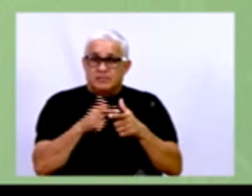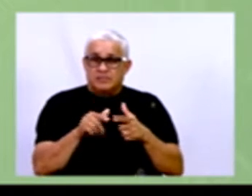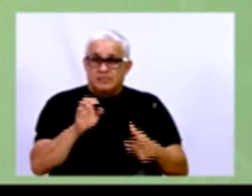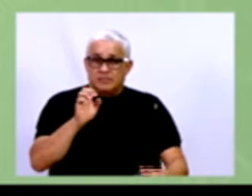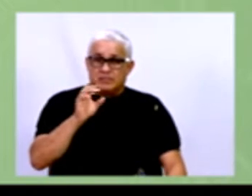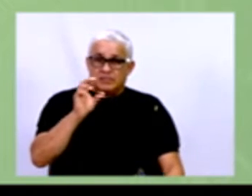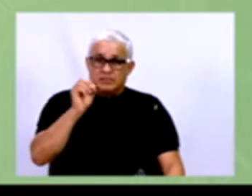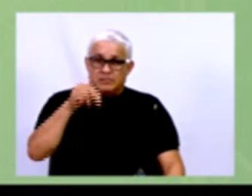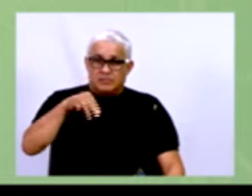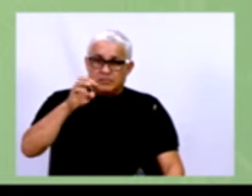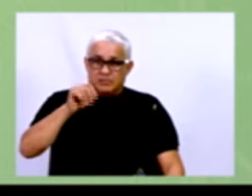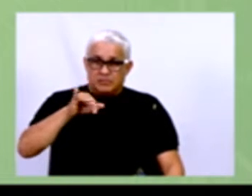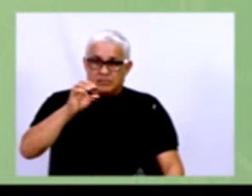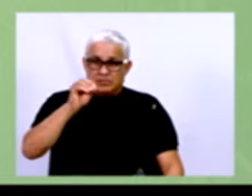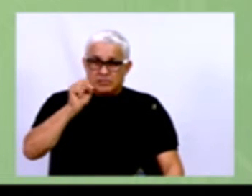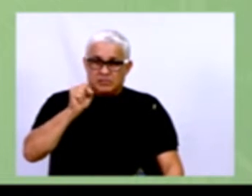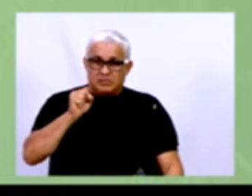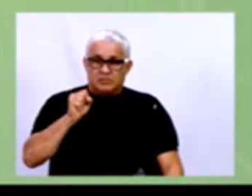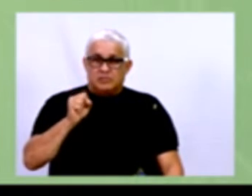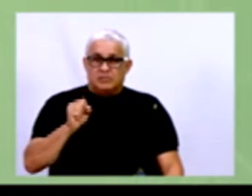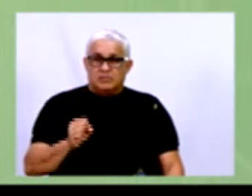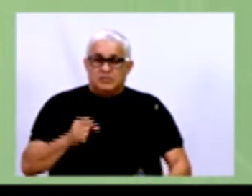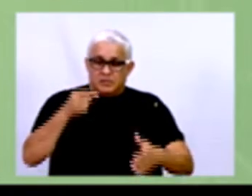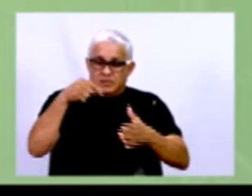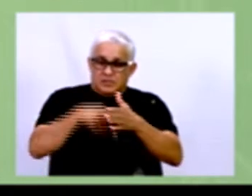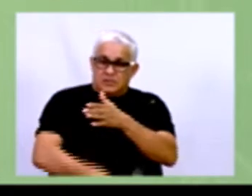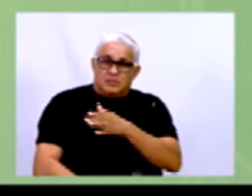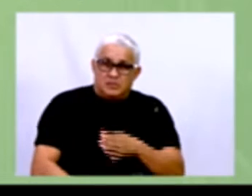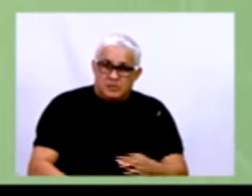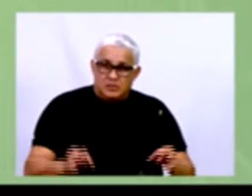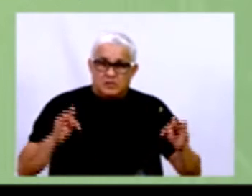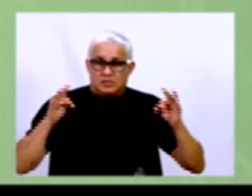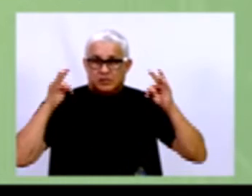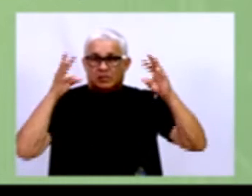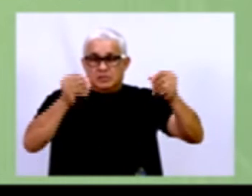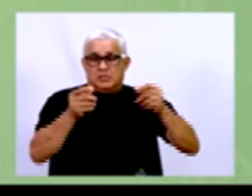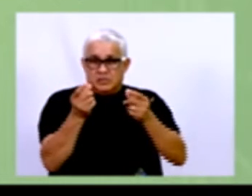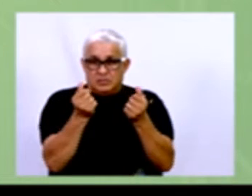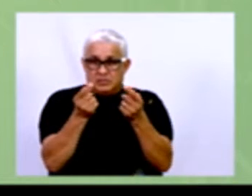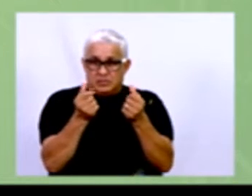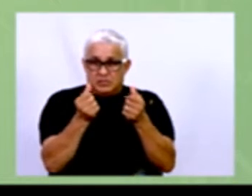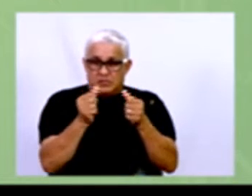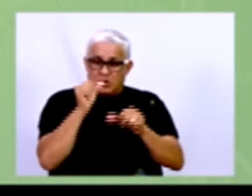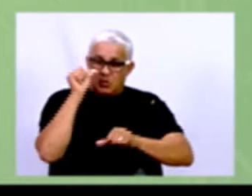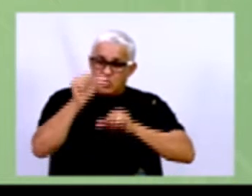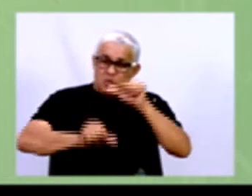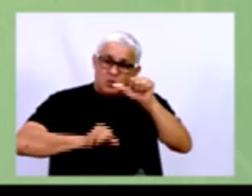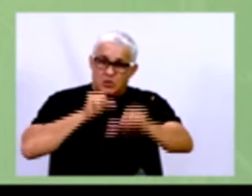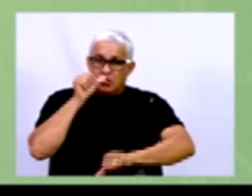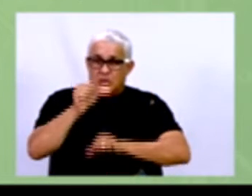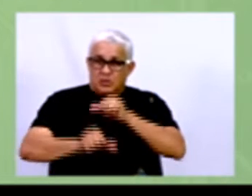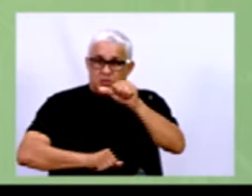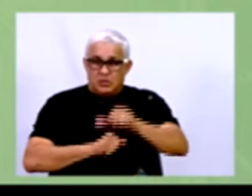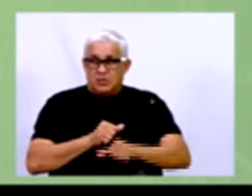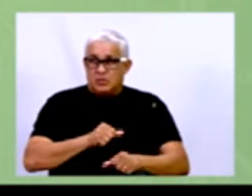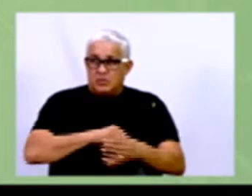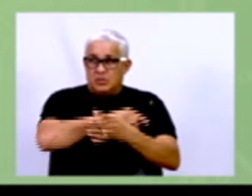econômicos fundamentais, que, para todas as economias, se transmuta em